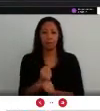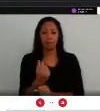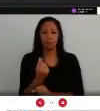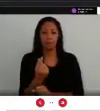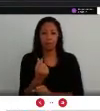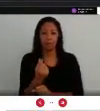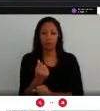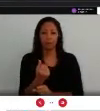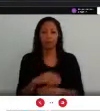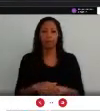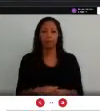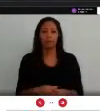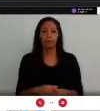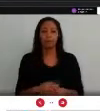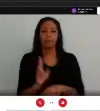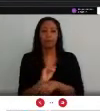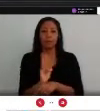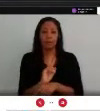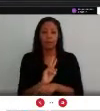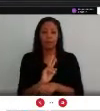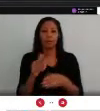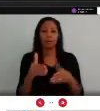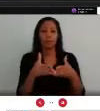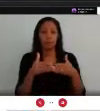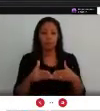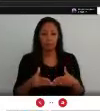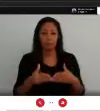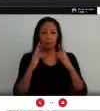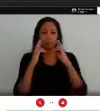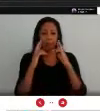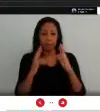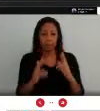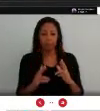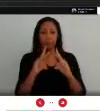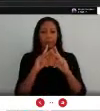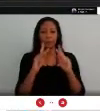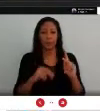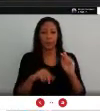respeitosamente requerer, ouvido plenário, autorização para que o projeto de lei complementar